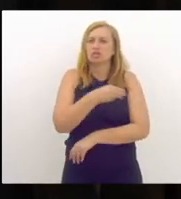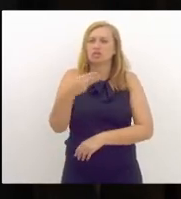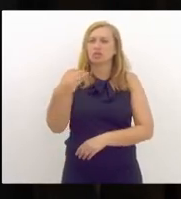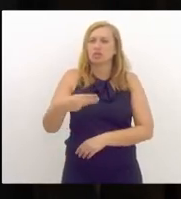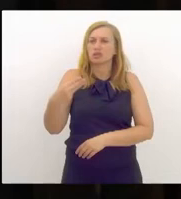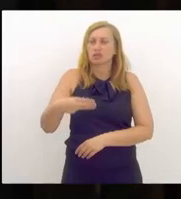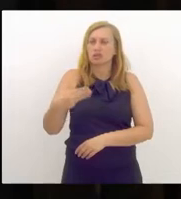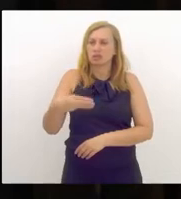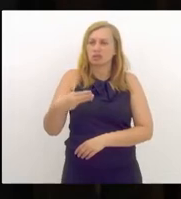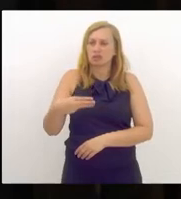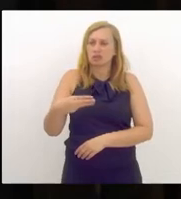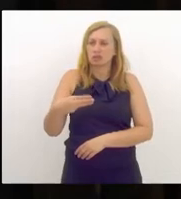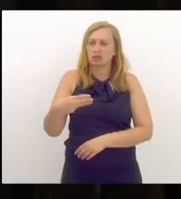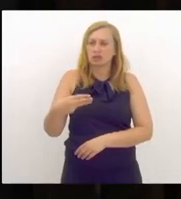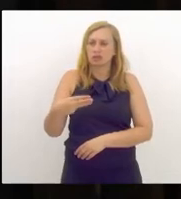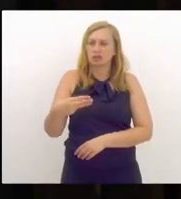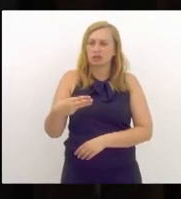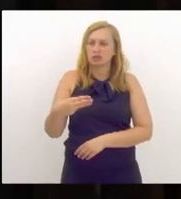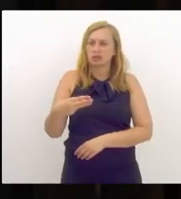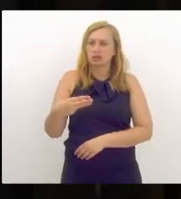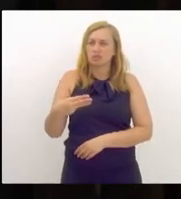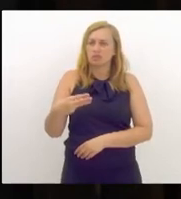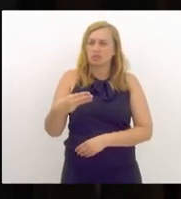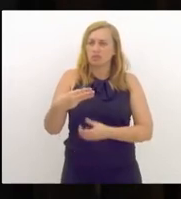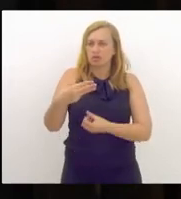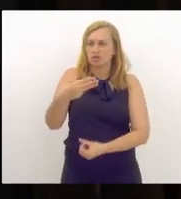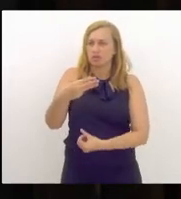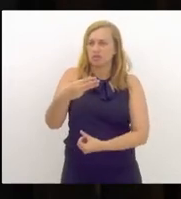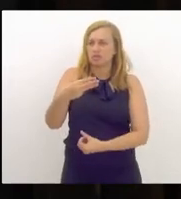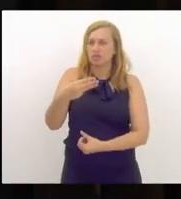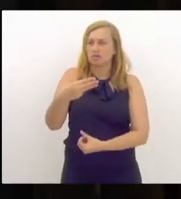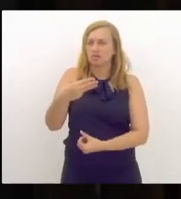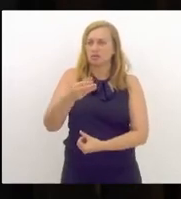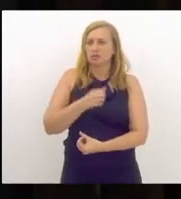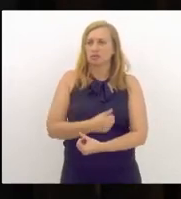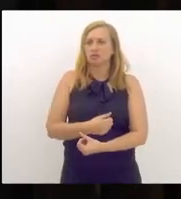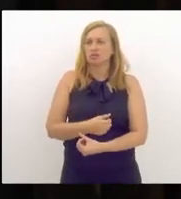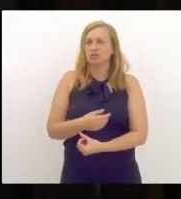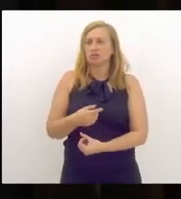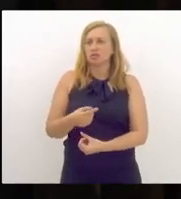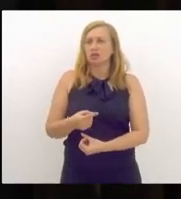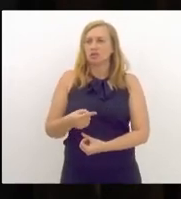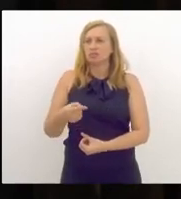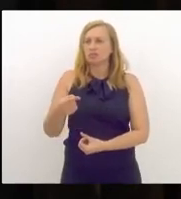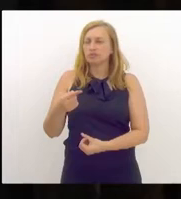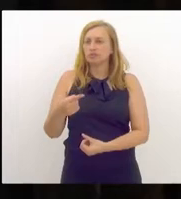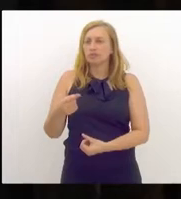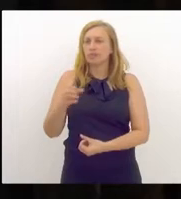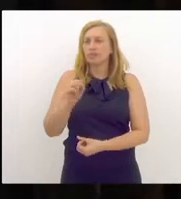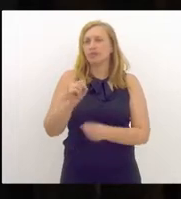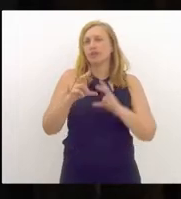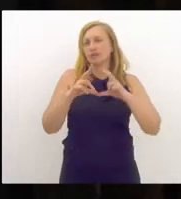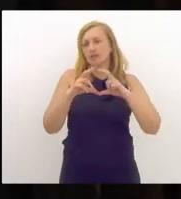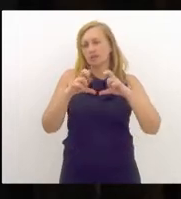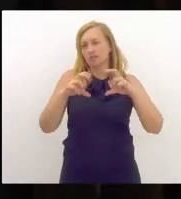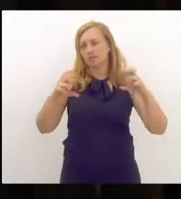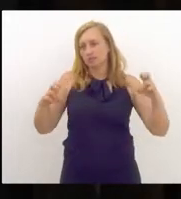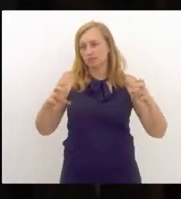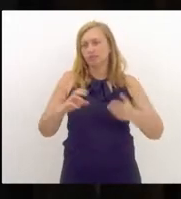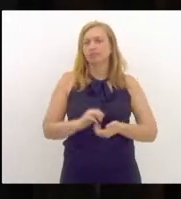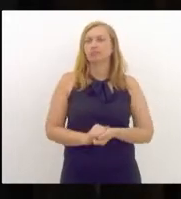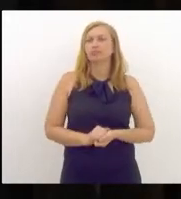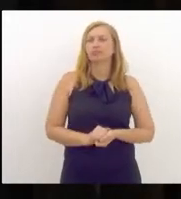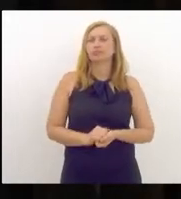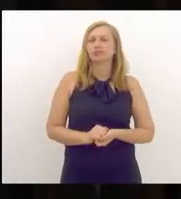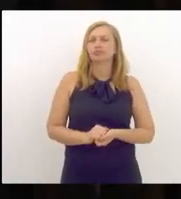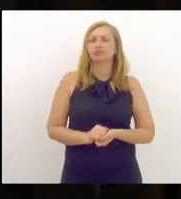posição em termos de habitante para sexta posição Achou as ultrapassados por Santa Catarina é